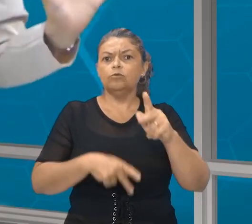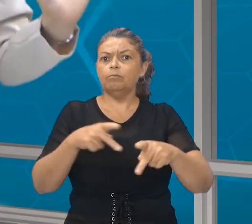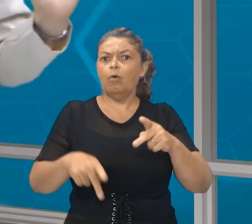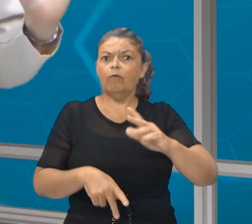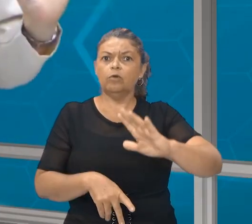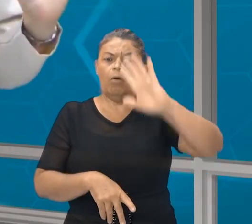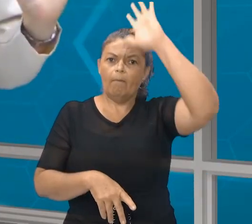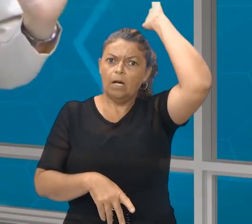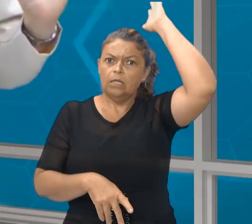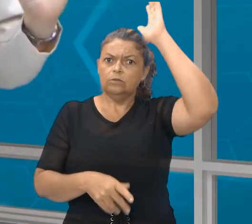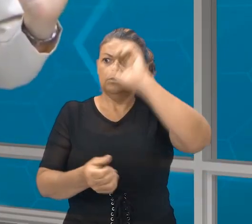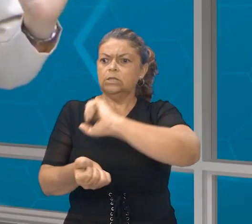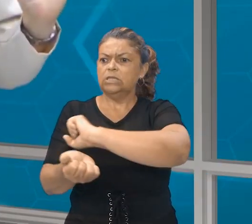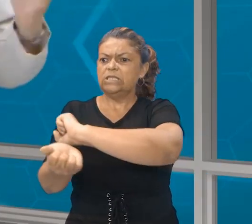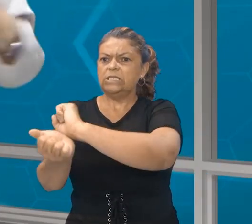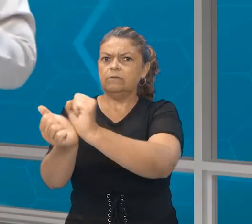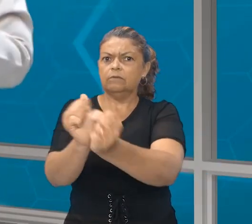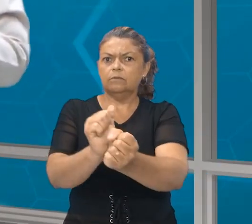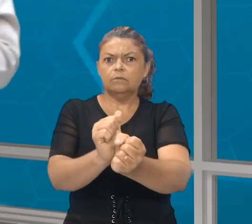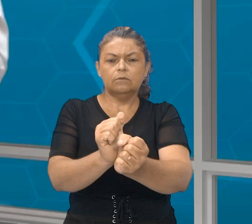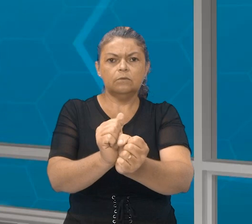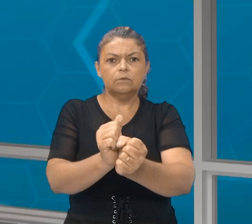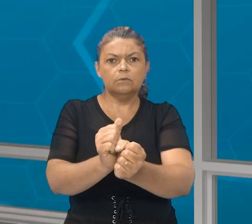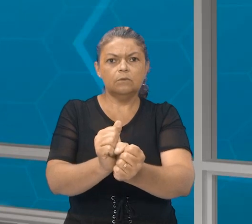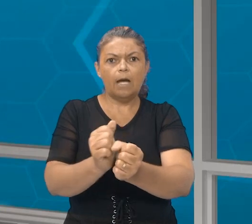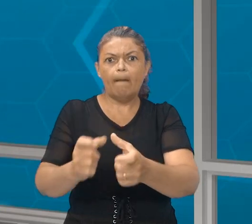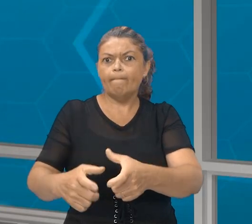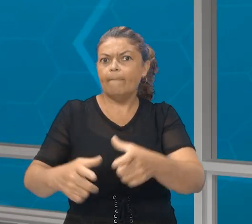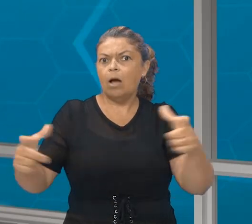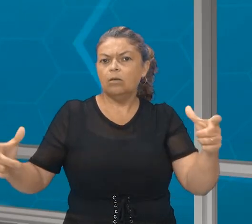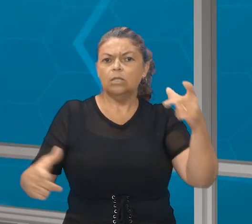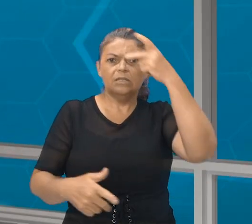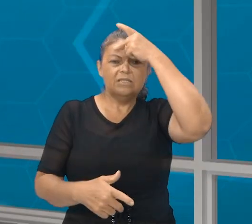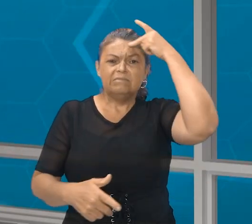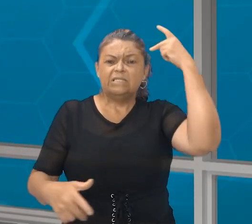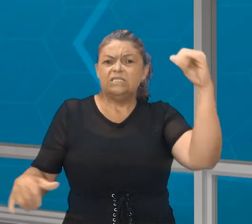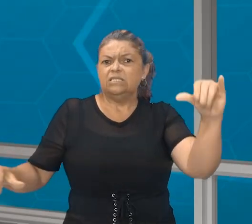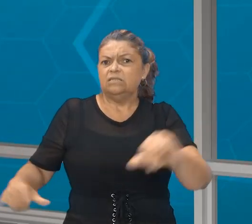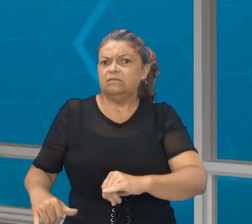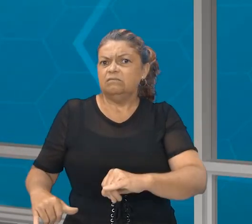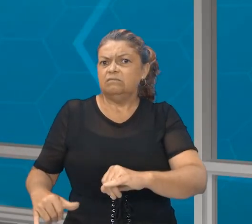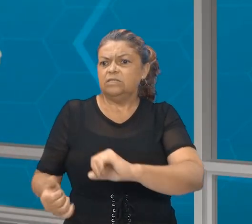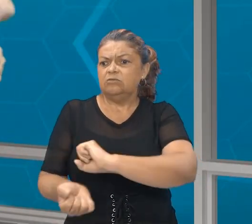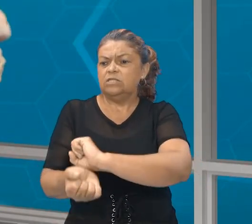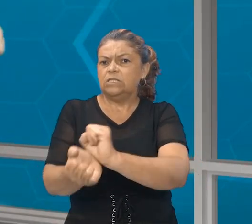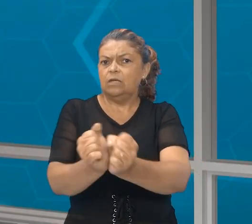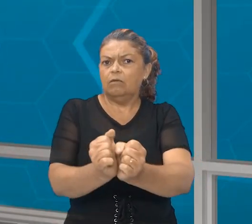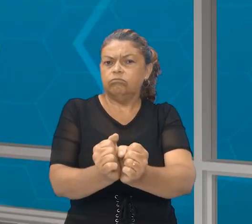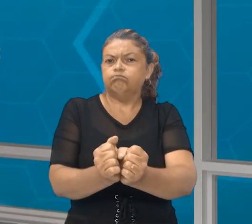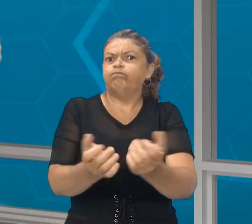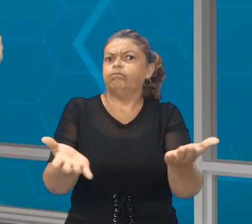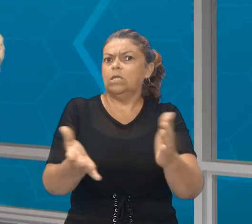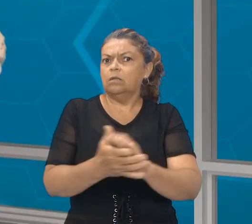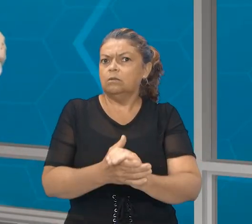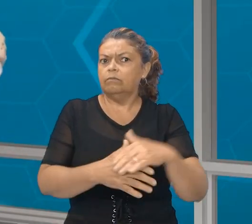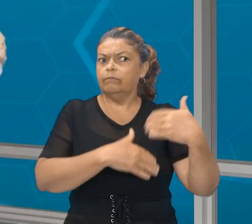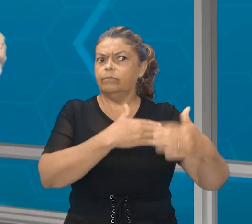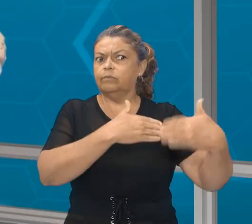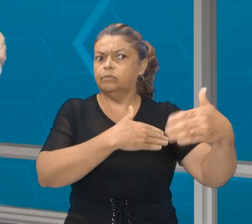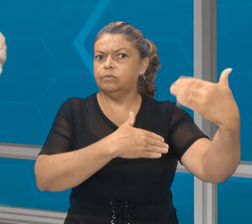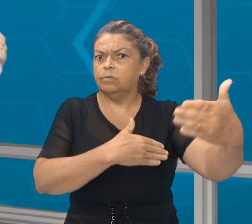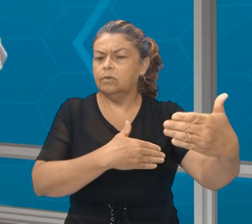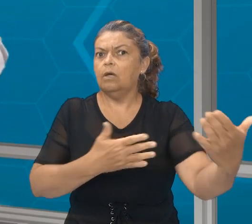escravizado todo mundo que eles podiam. Mas aí chegou um tempo, cadê os escravos? Os escravos sustentavam a economia de